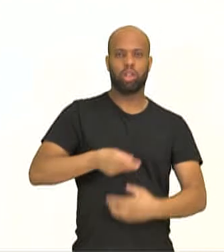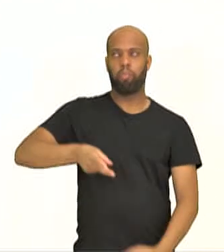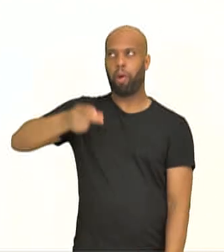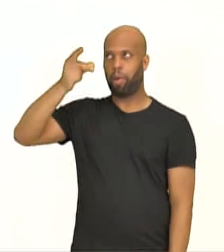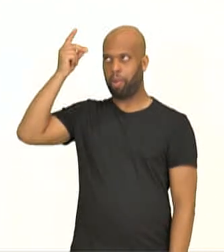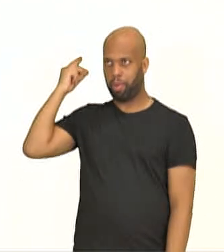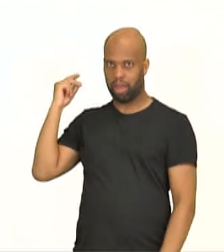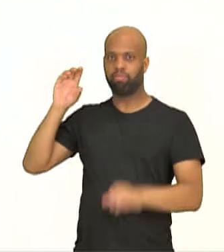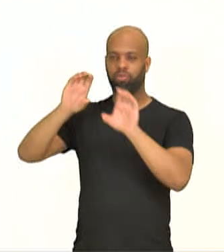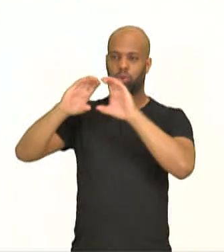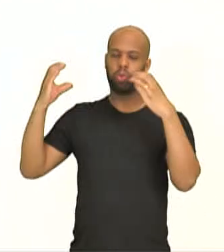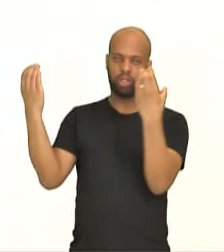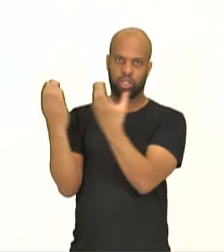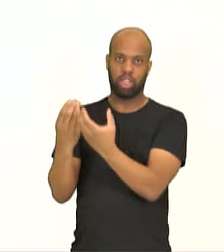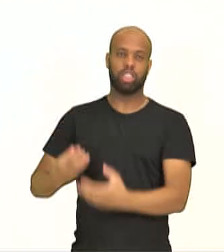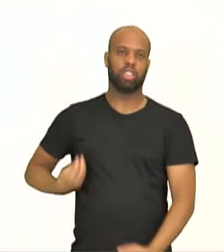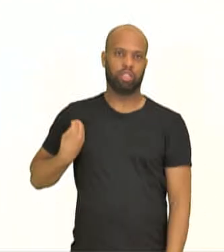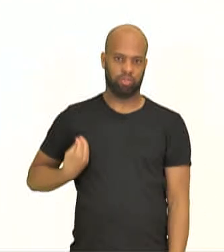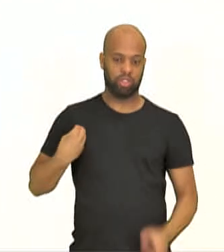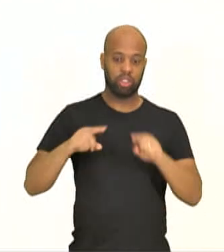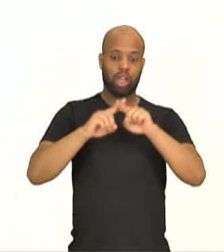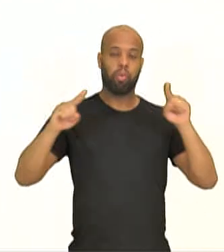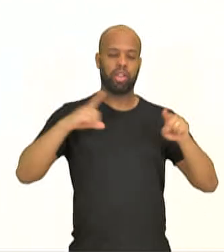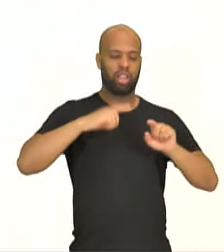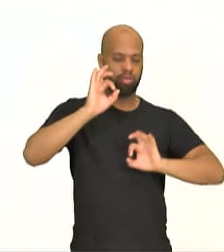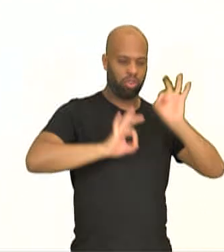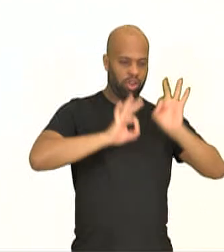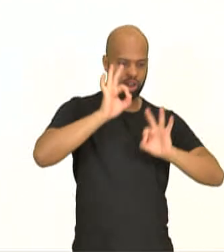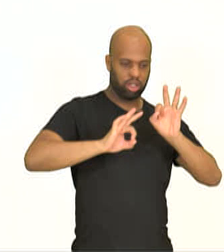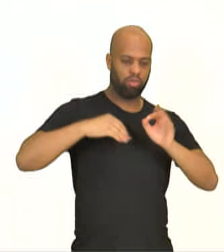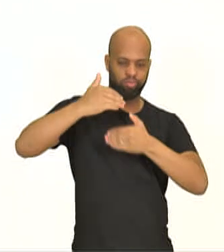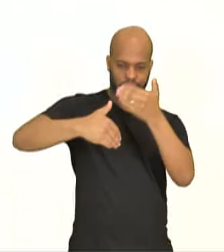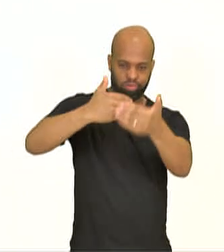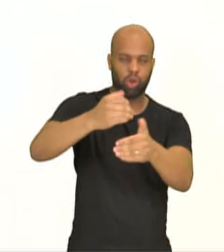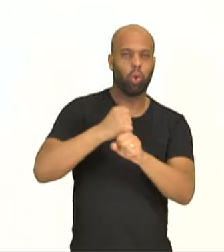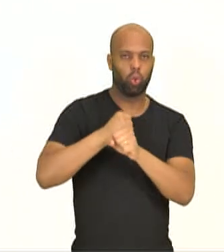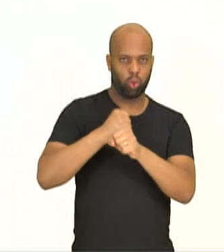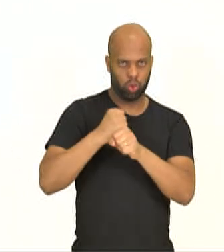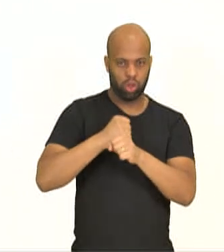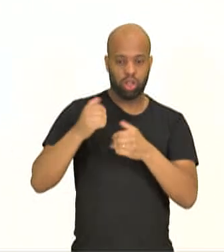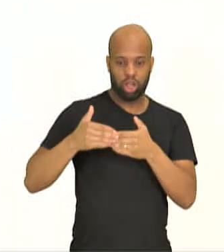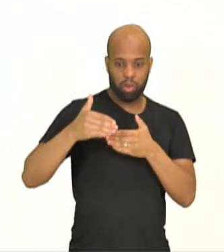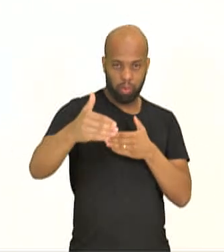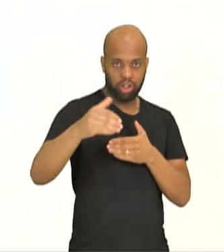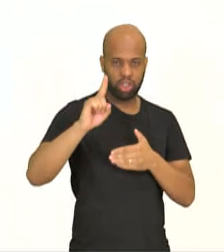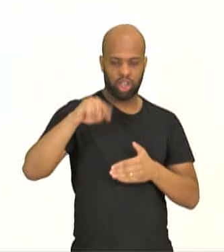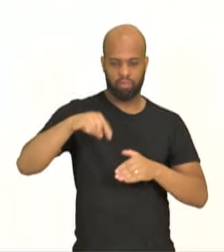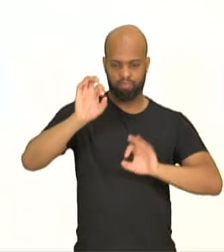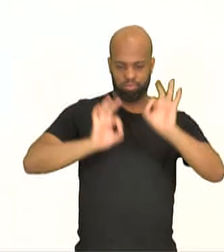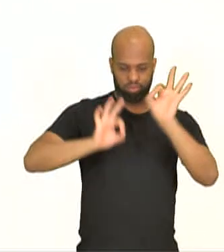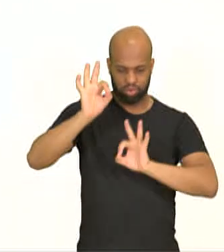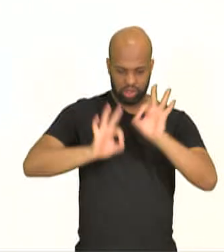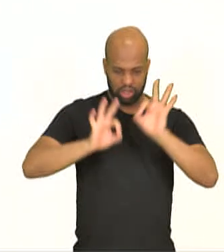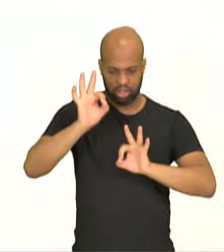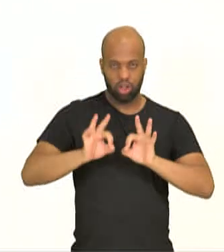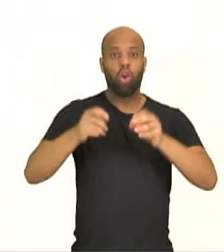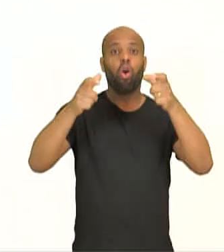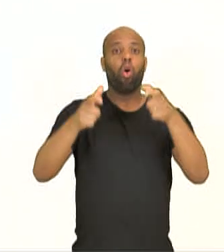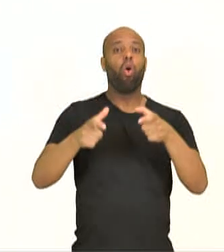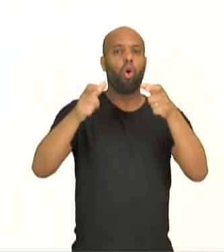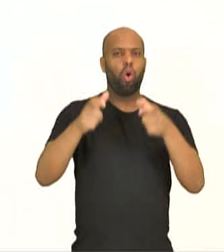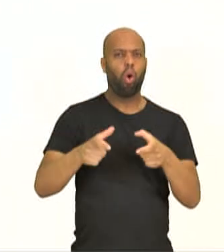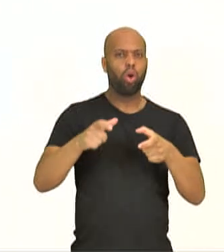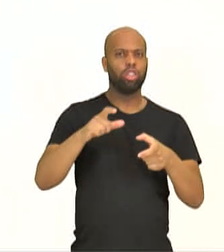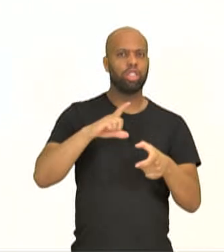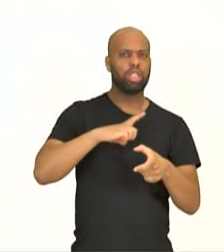comunidades primitivas, porém, foram sistematizados ao longo dos anos. A partir da sistematização, em qual local